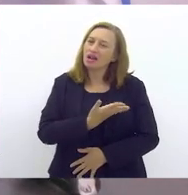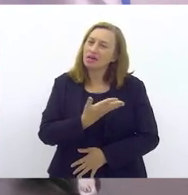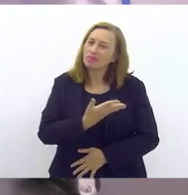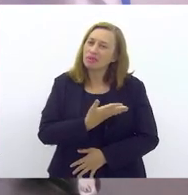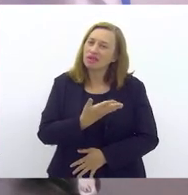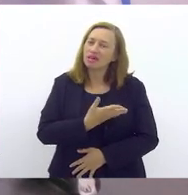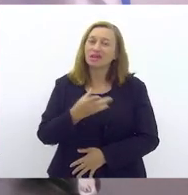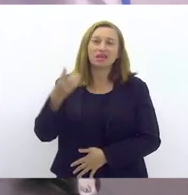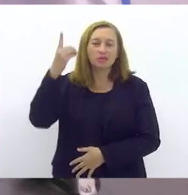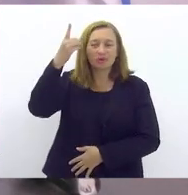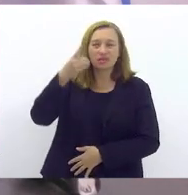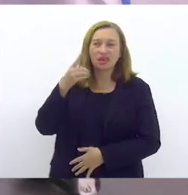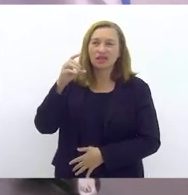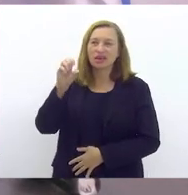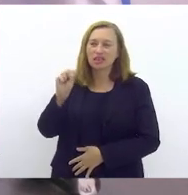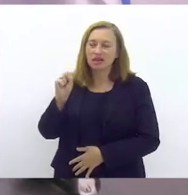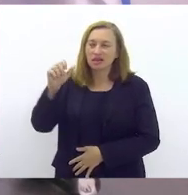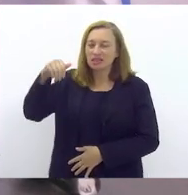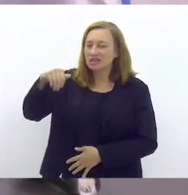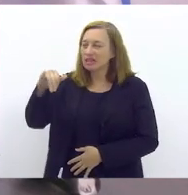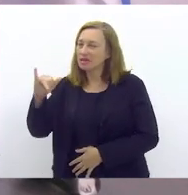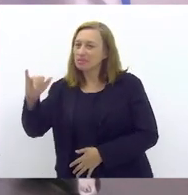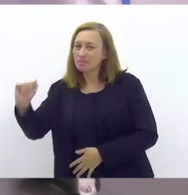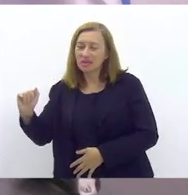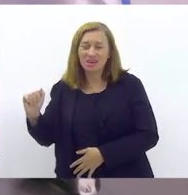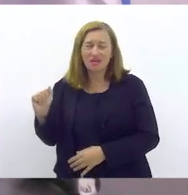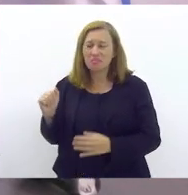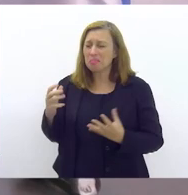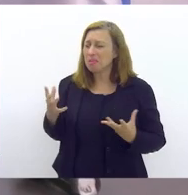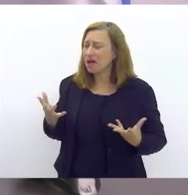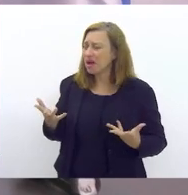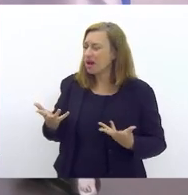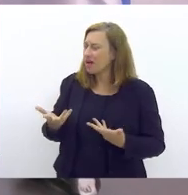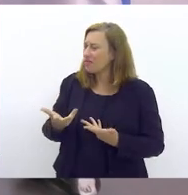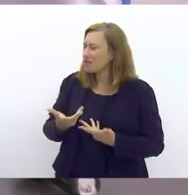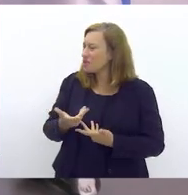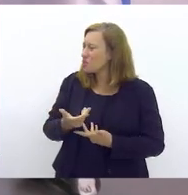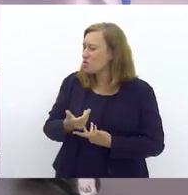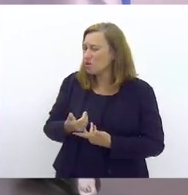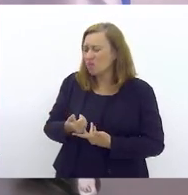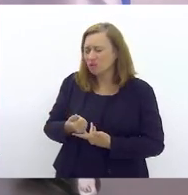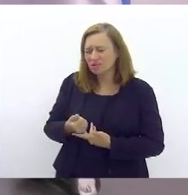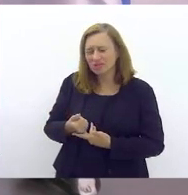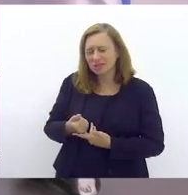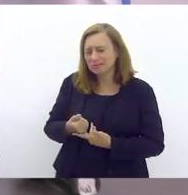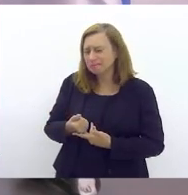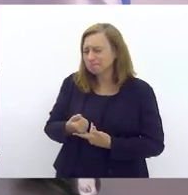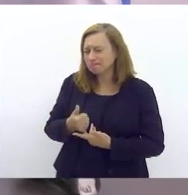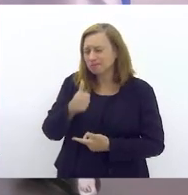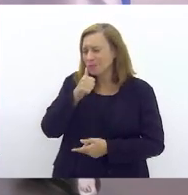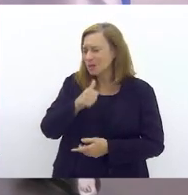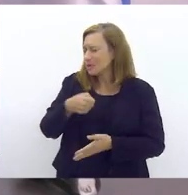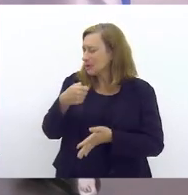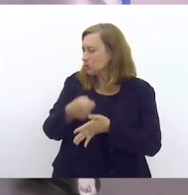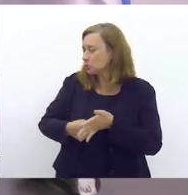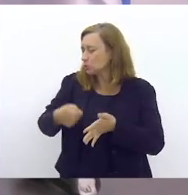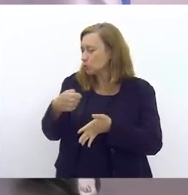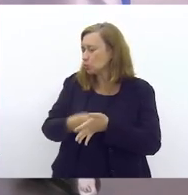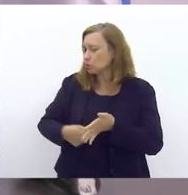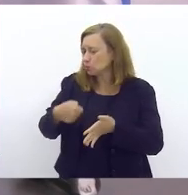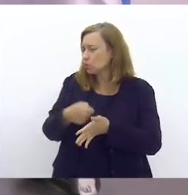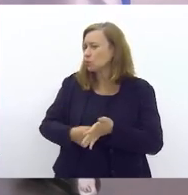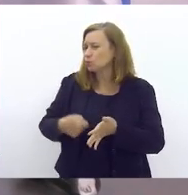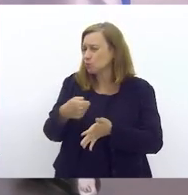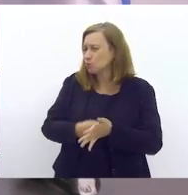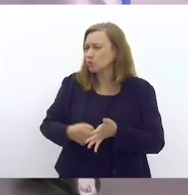Bonfim, uma deputada de uma categoria, gente, de uma qualidade, uma mulher de luta, uma guerreira, uma mulher